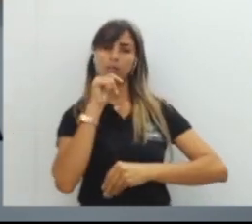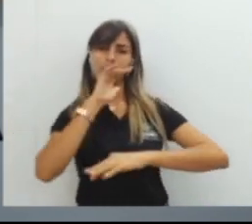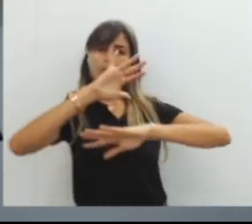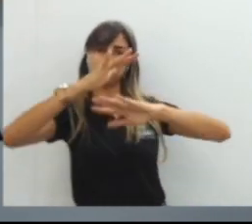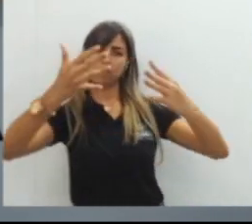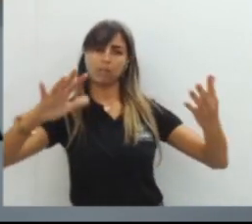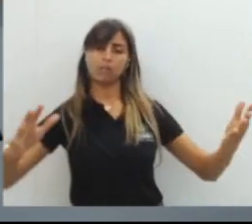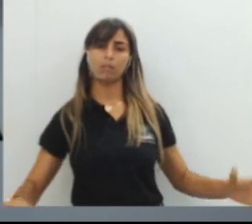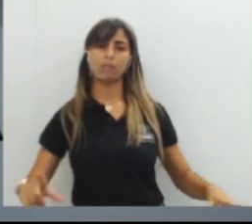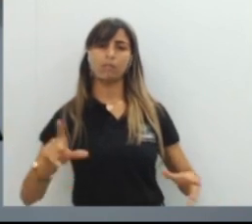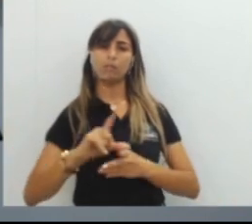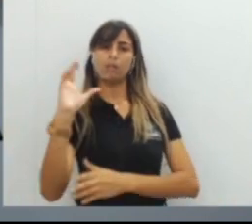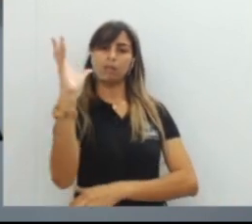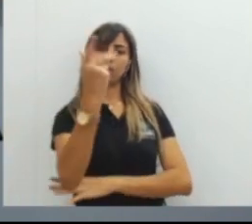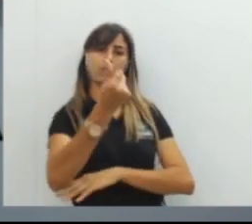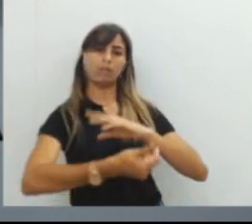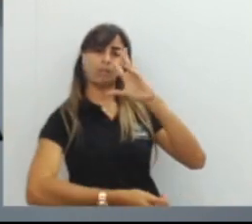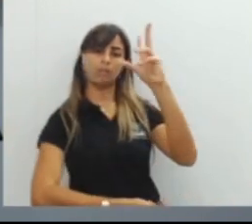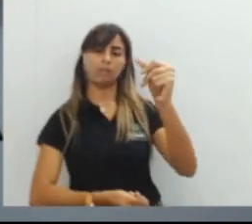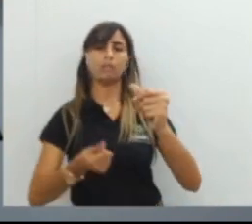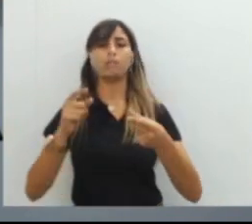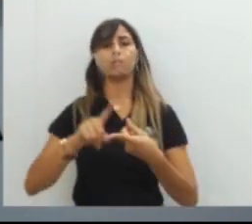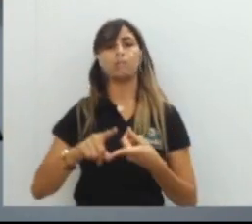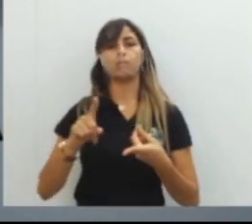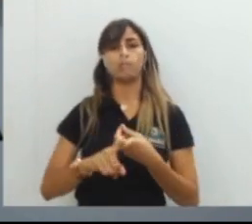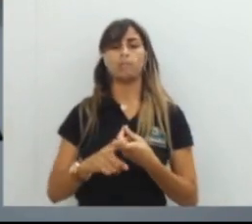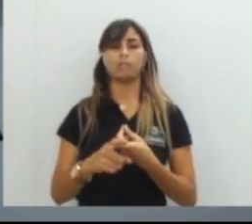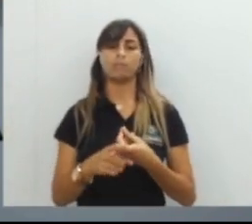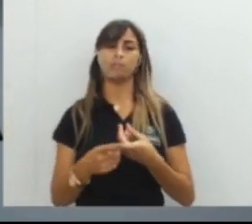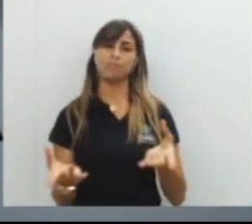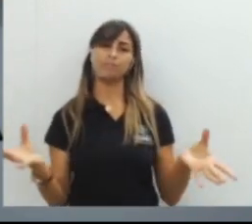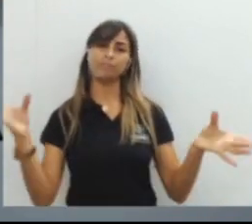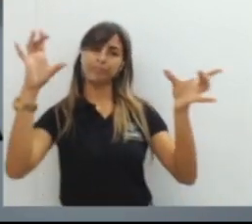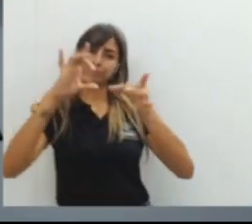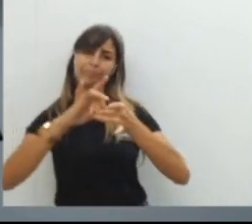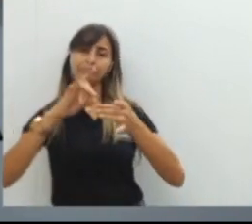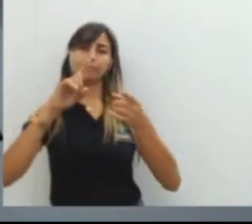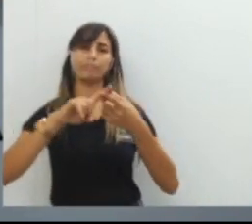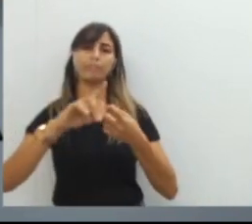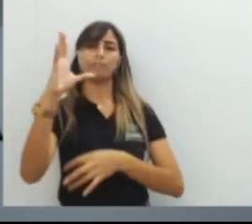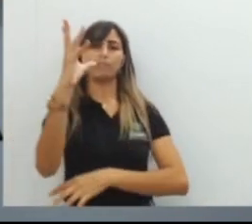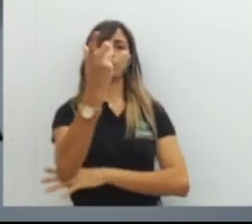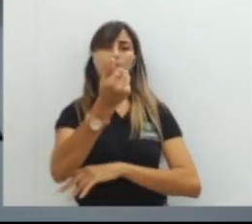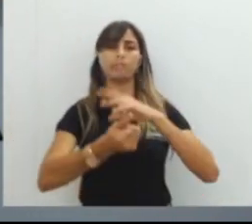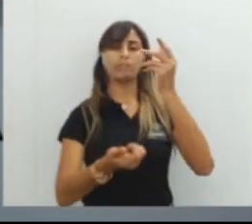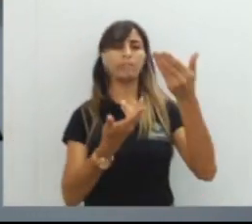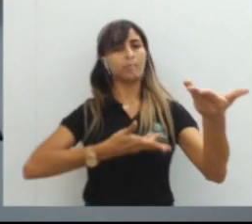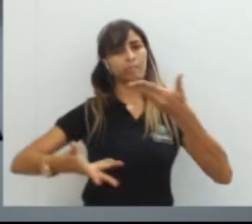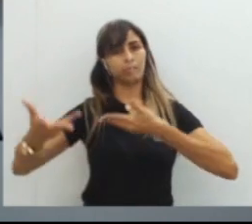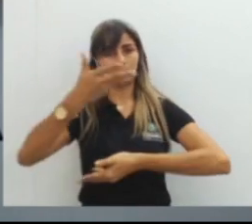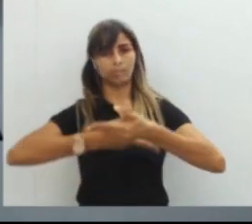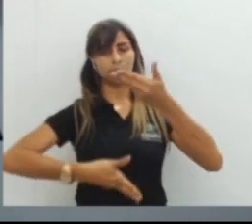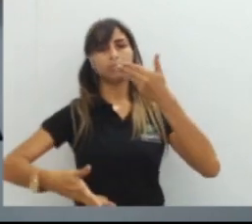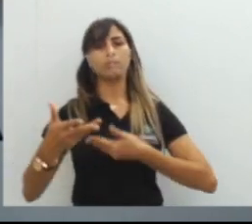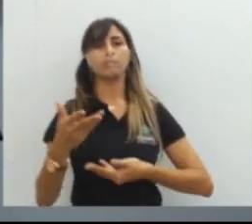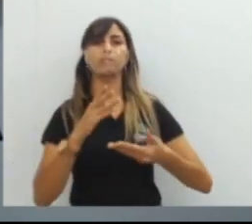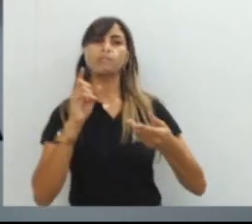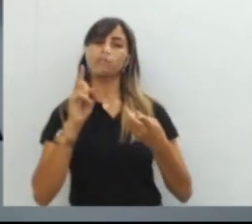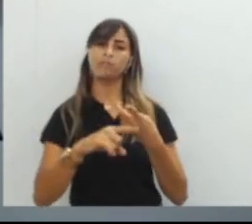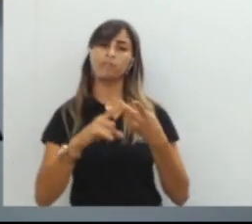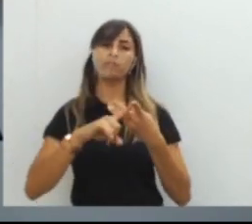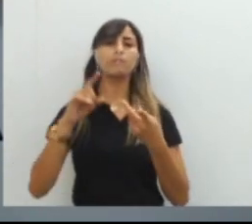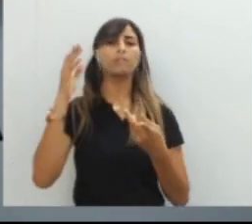e outros ecossistemas aquáticos. E os complexos ecológicos de que fazem parte, compreendendo